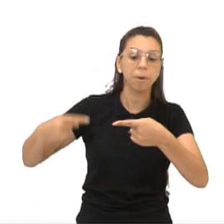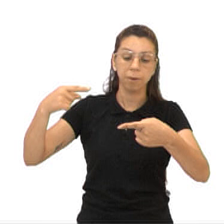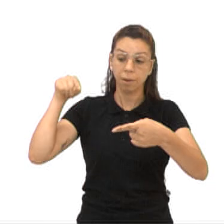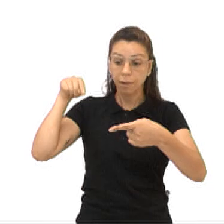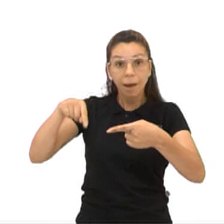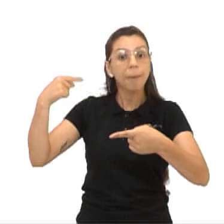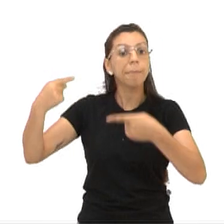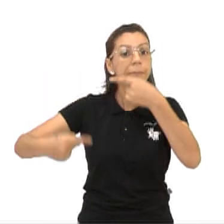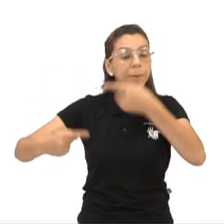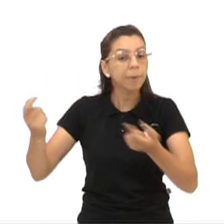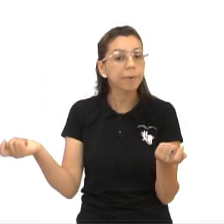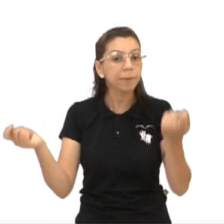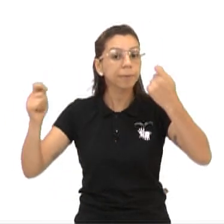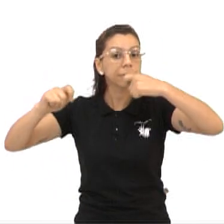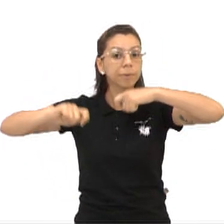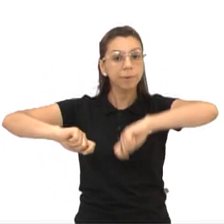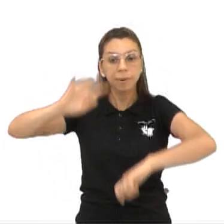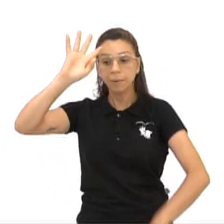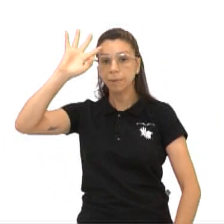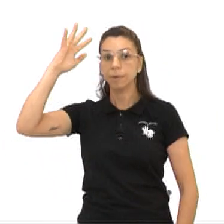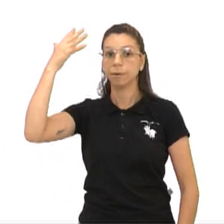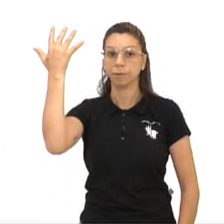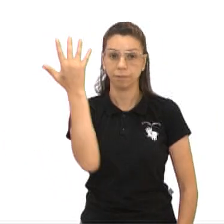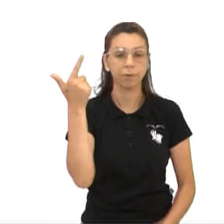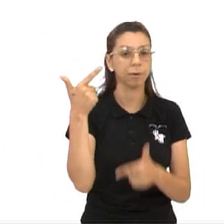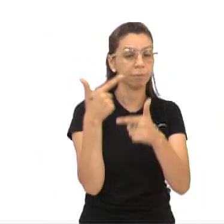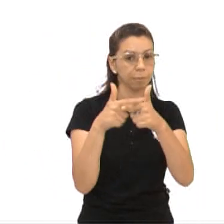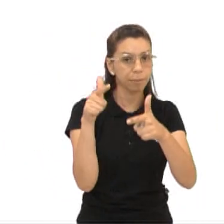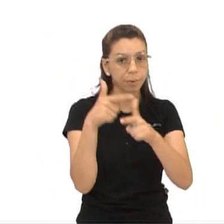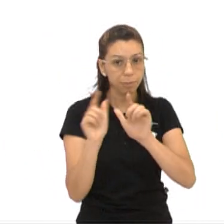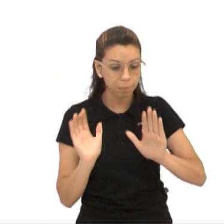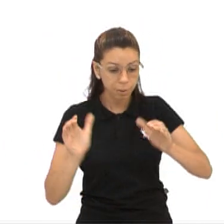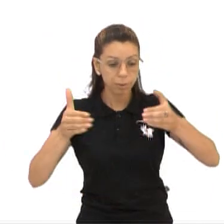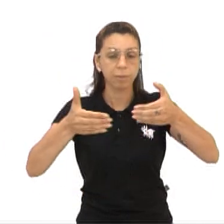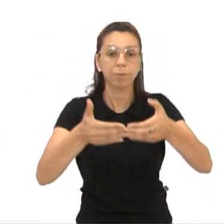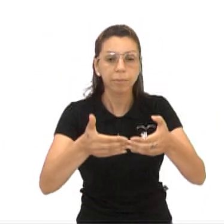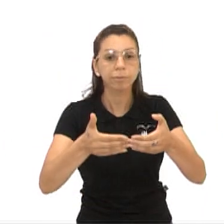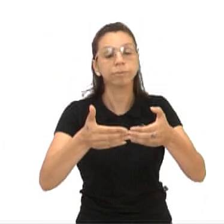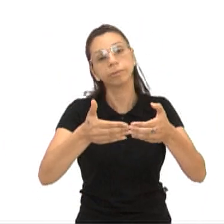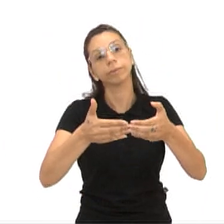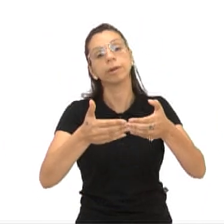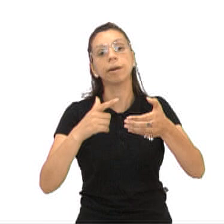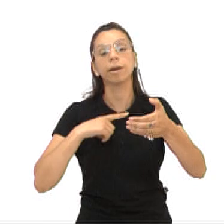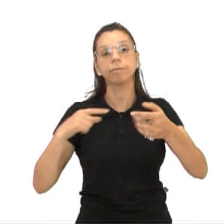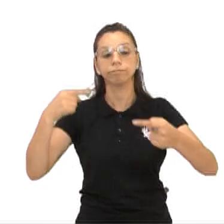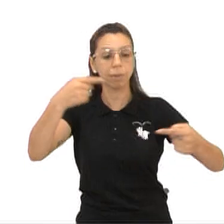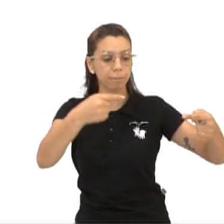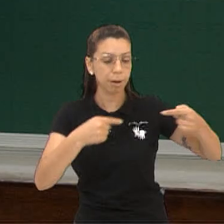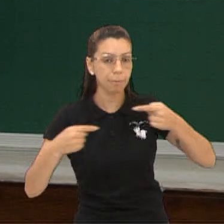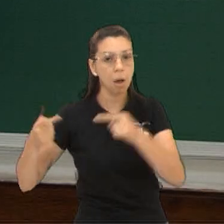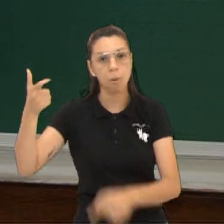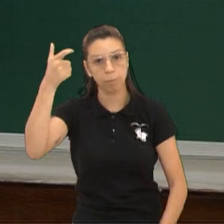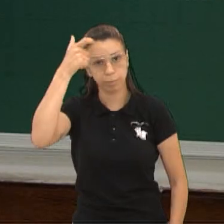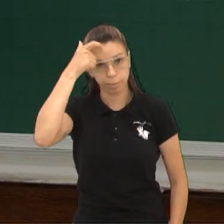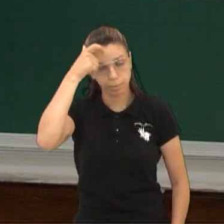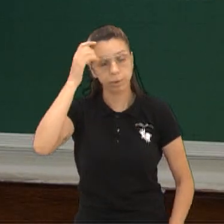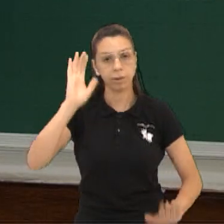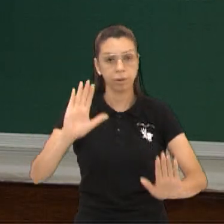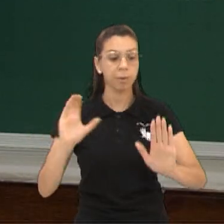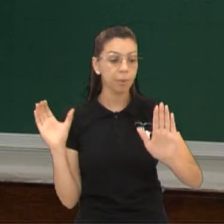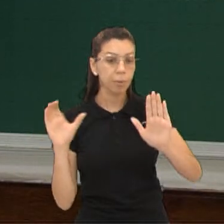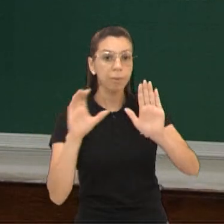a possibilidade de resolver problemas coletivos através do debate racional. Esse é um